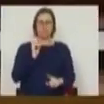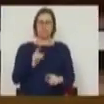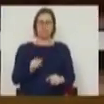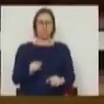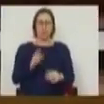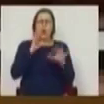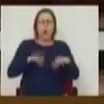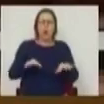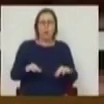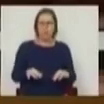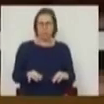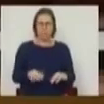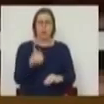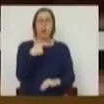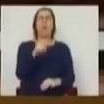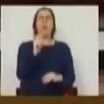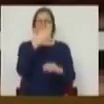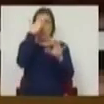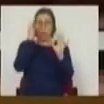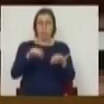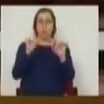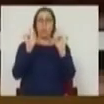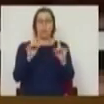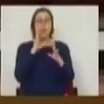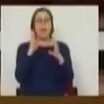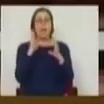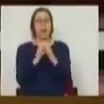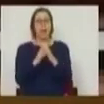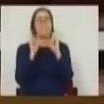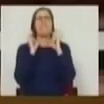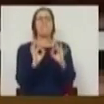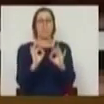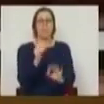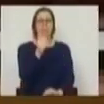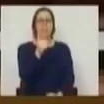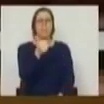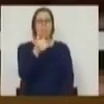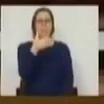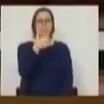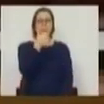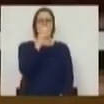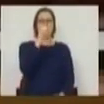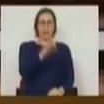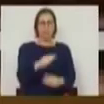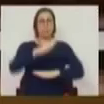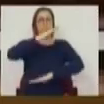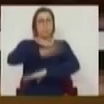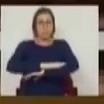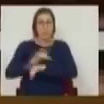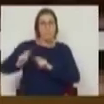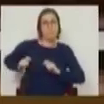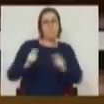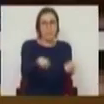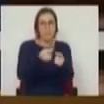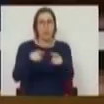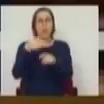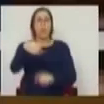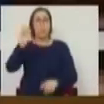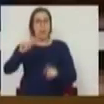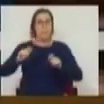chegado a conclusões. O Bloco concluiu que a Caixa favoreceu o BCP. que a Caixa obedeceu a pressões políticas do